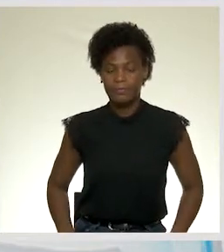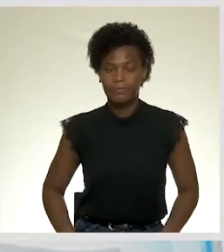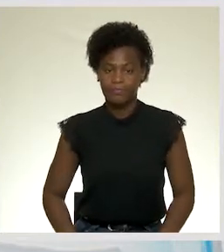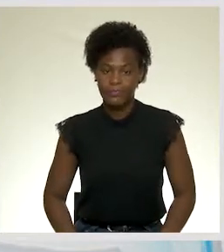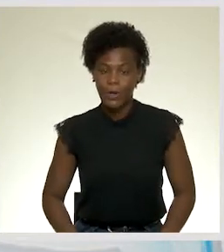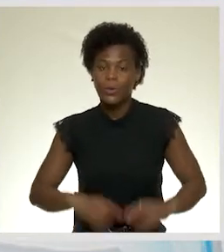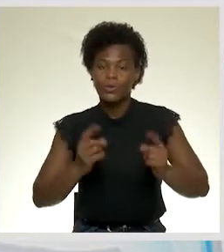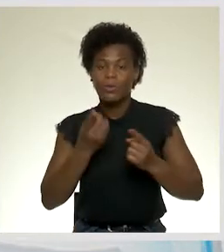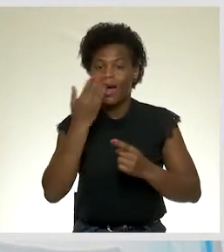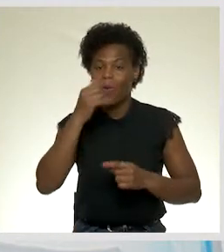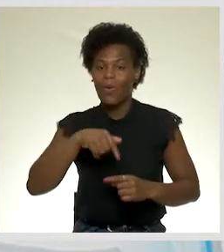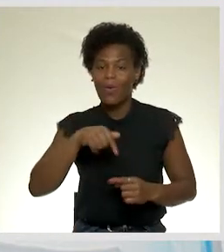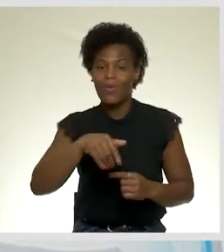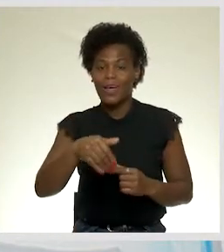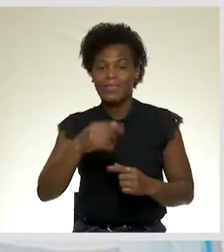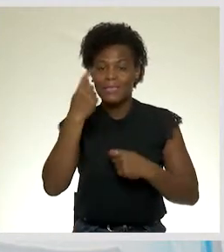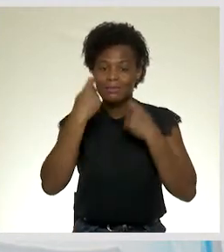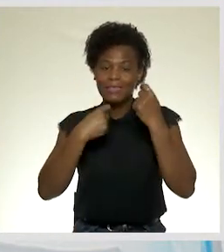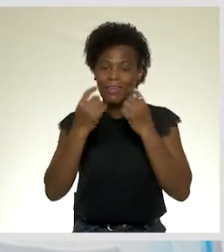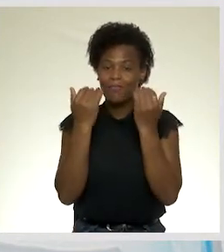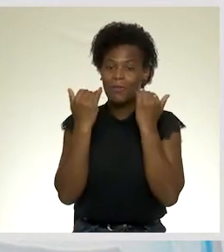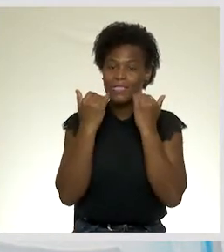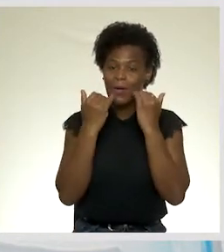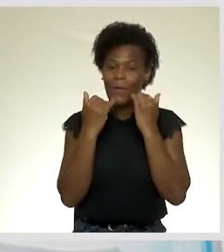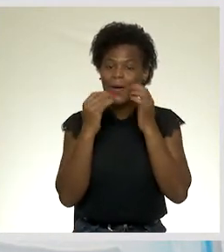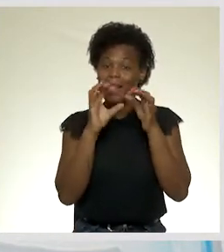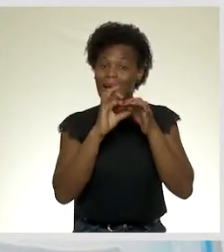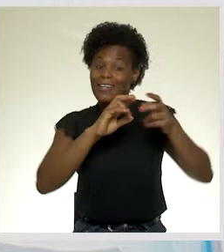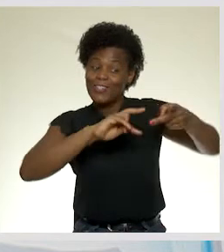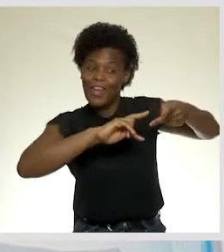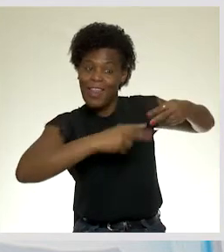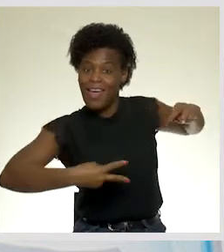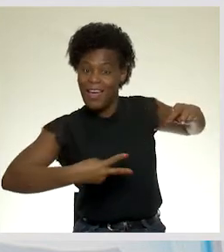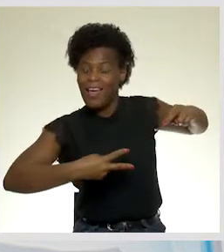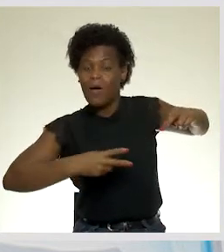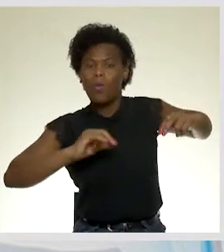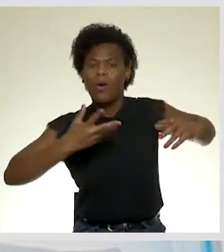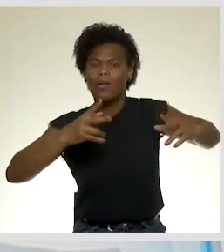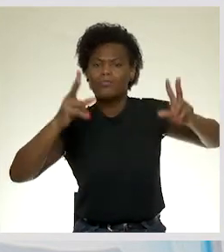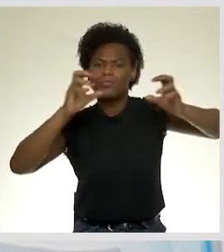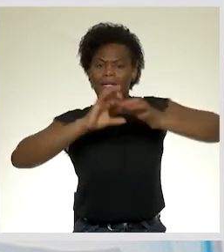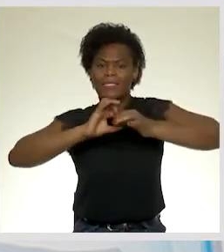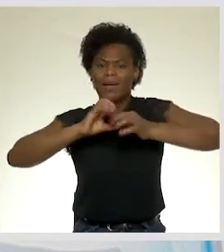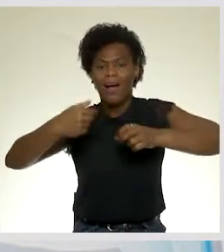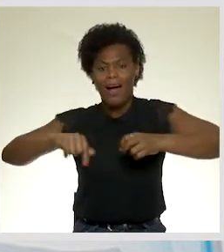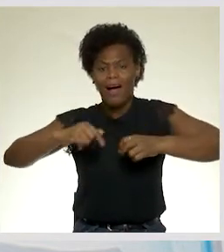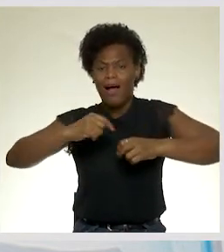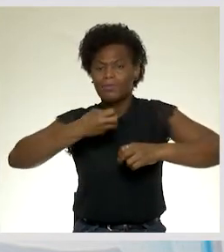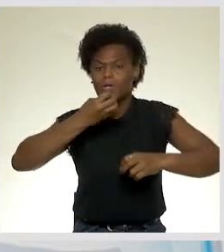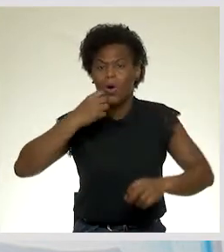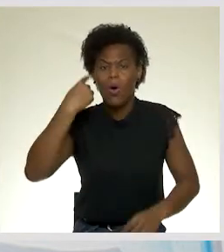O nosso sumário de hoje vai ser a expressão da informação genética, em que nós vamos ver qual é a relação que existe entre